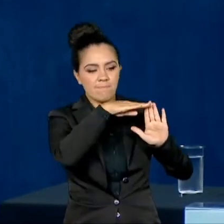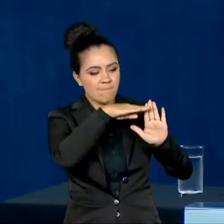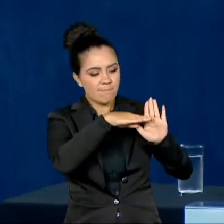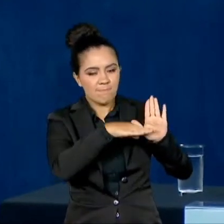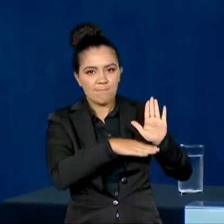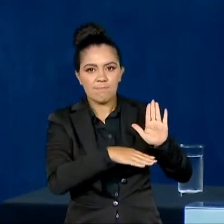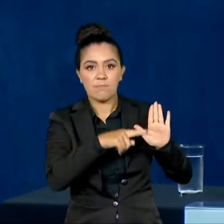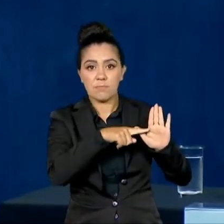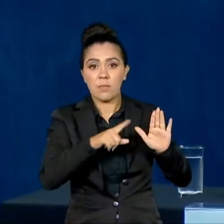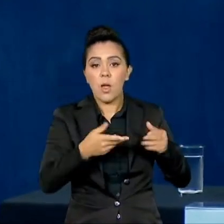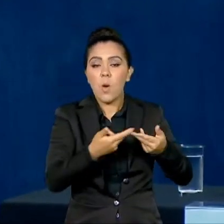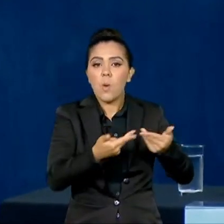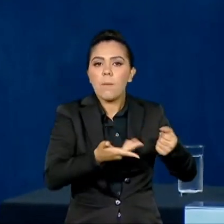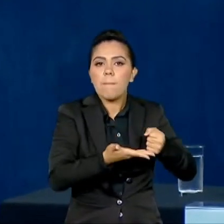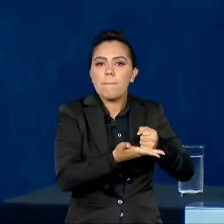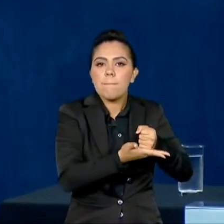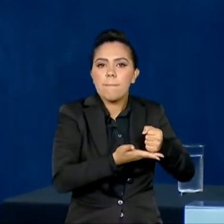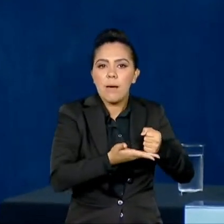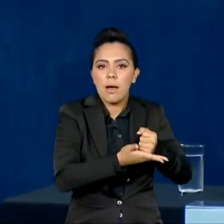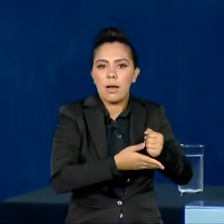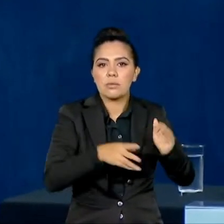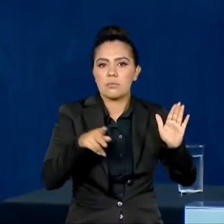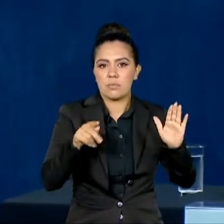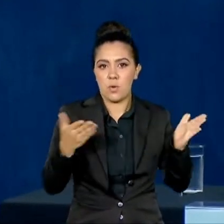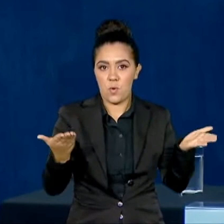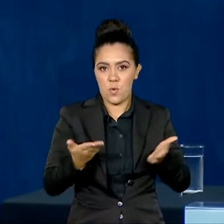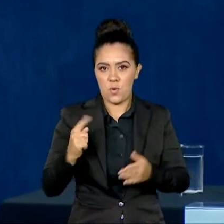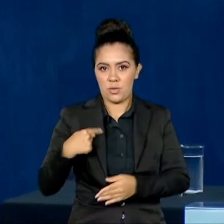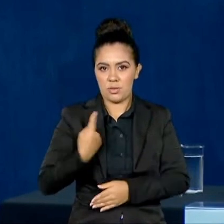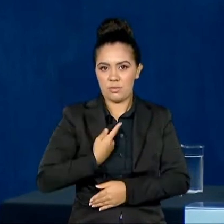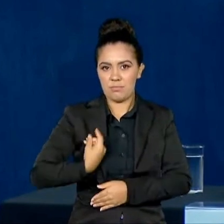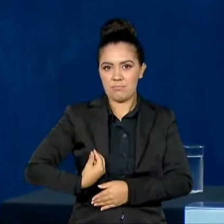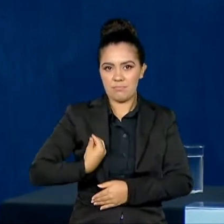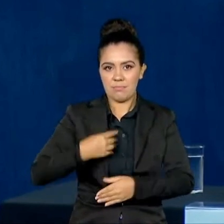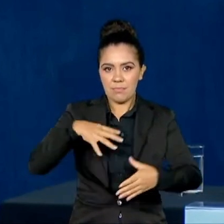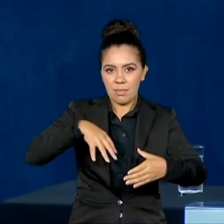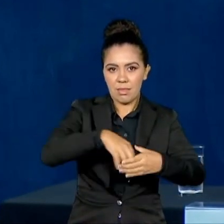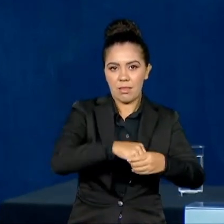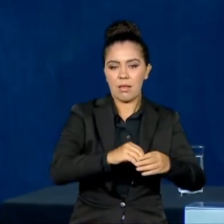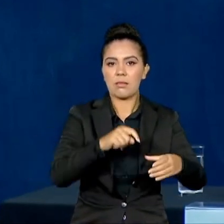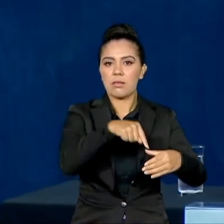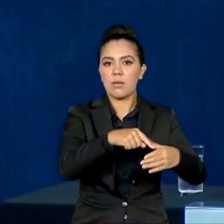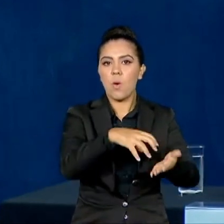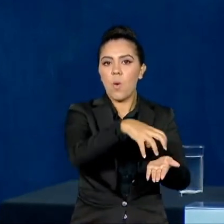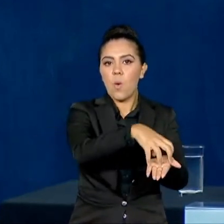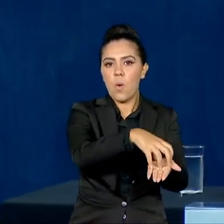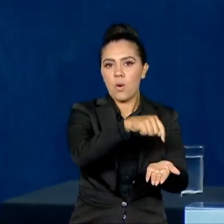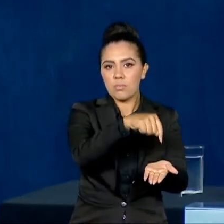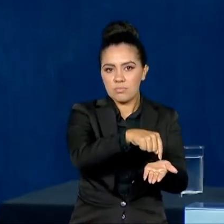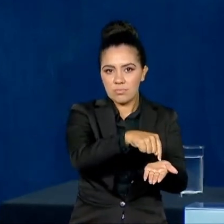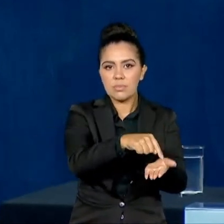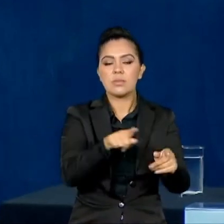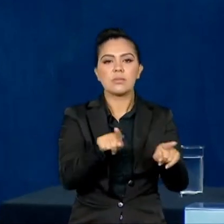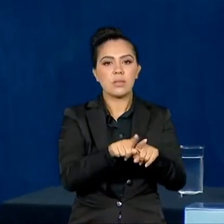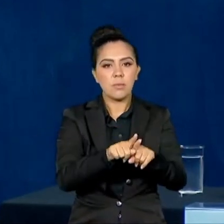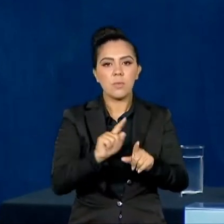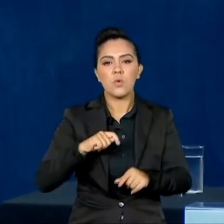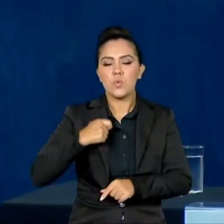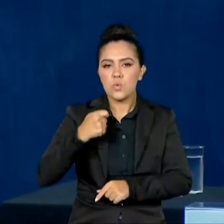dessas fontes básicas da nossa existência institucional e a ela constantemente